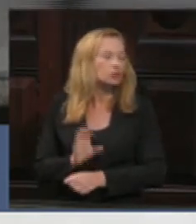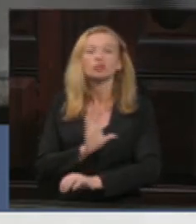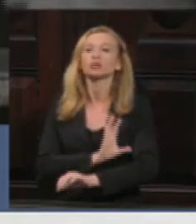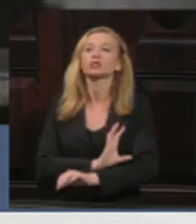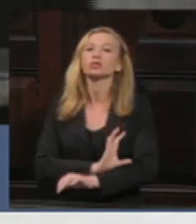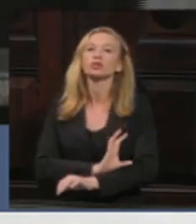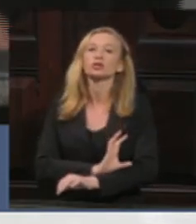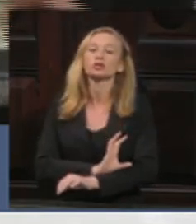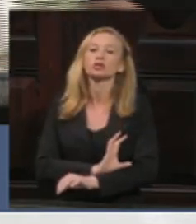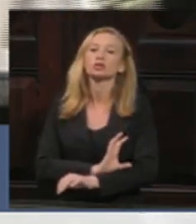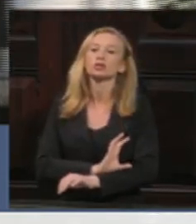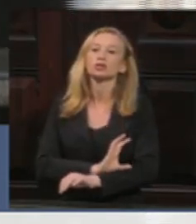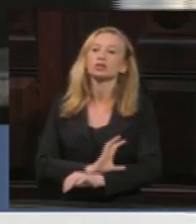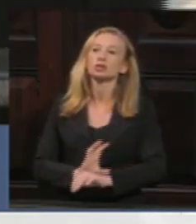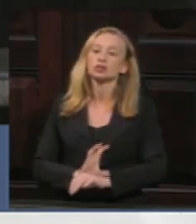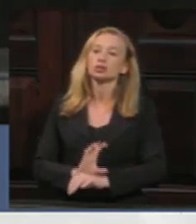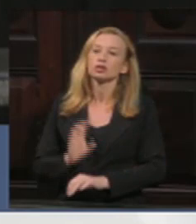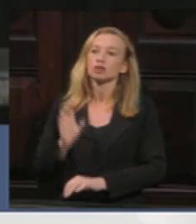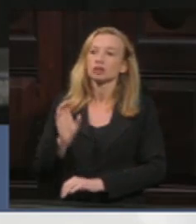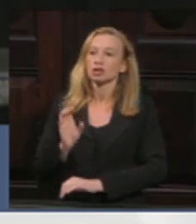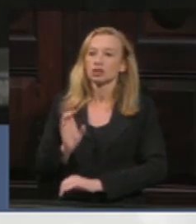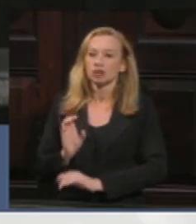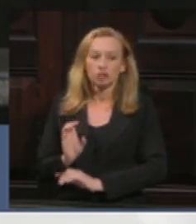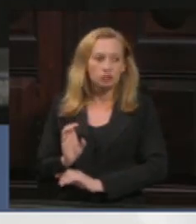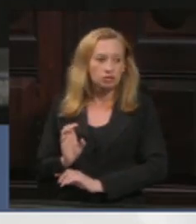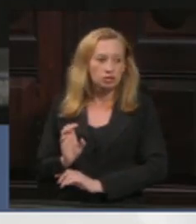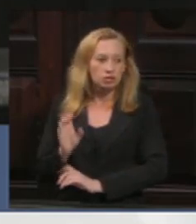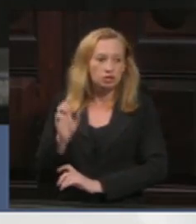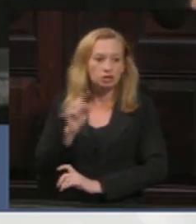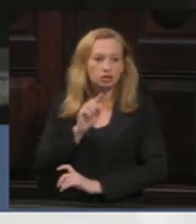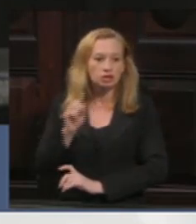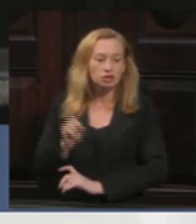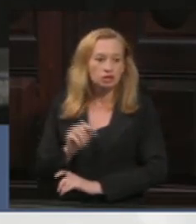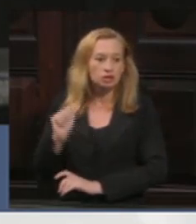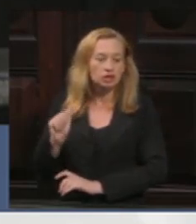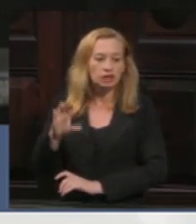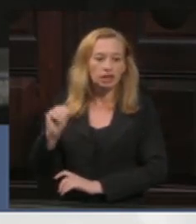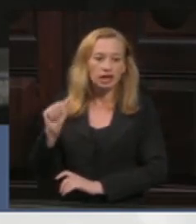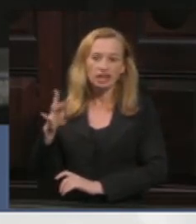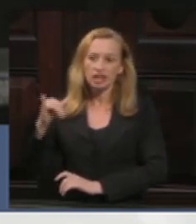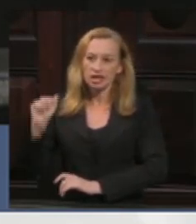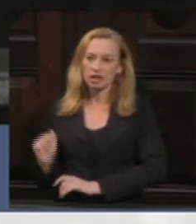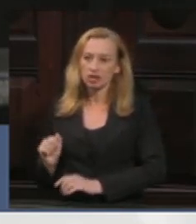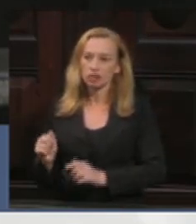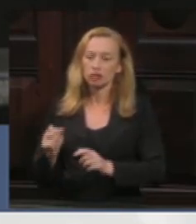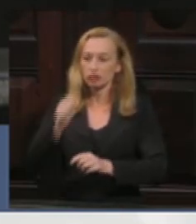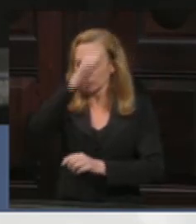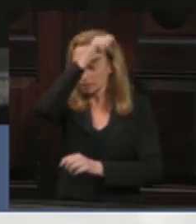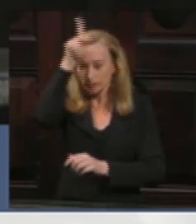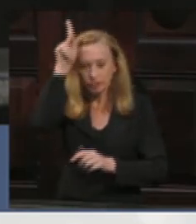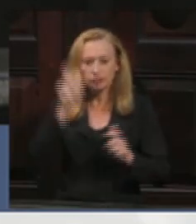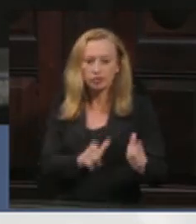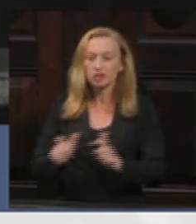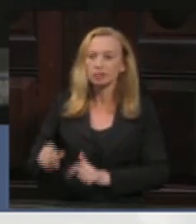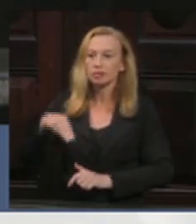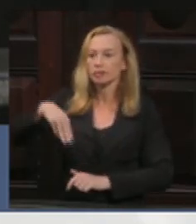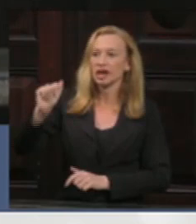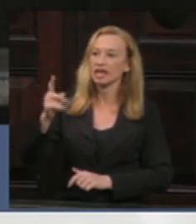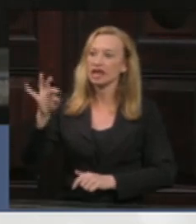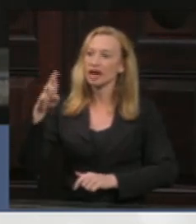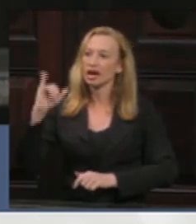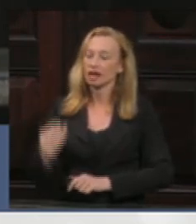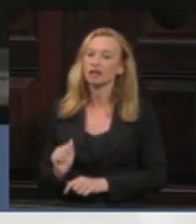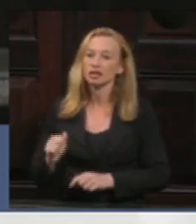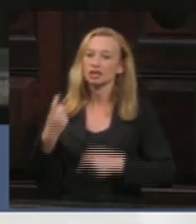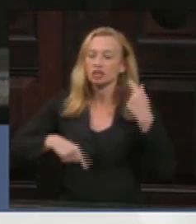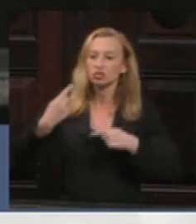Pescadores de Zacarias, a Clopex, localizado no município de Maricá. Em discussão, não havendo quem queira discutir,